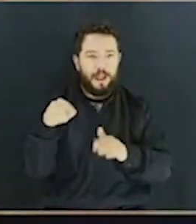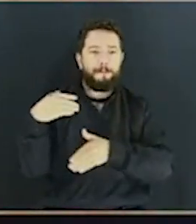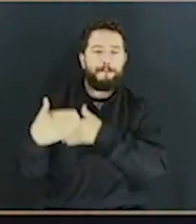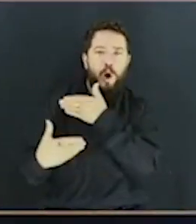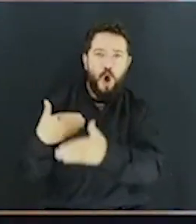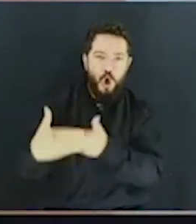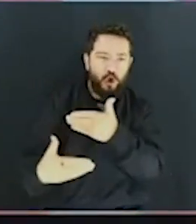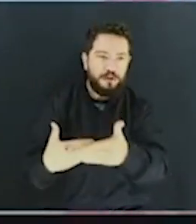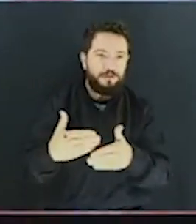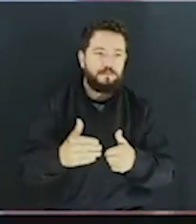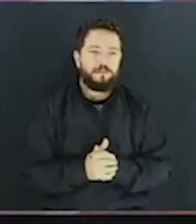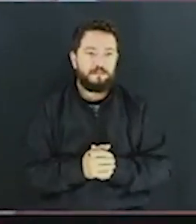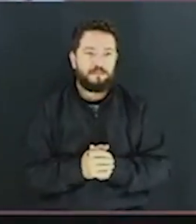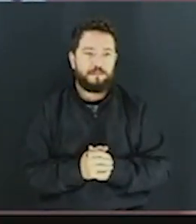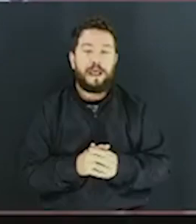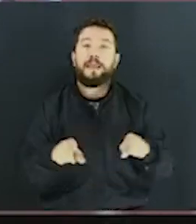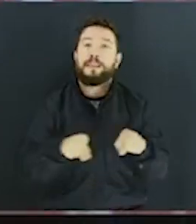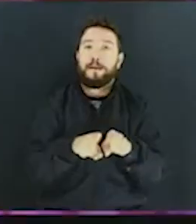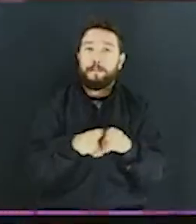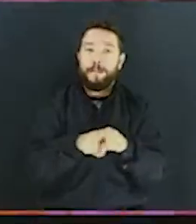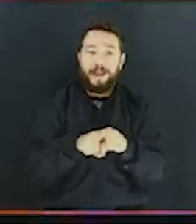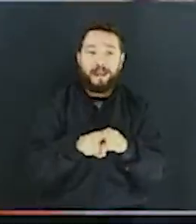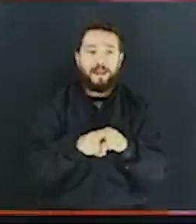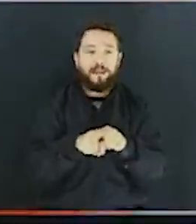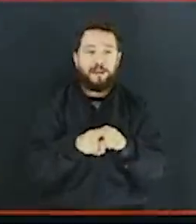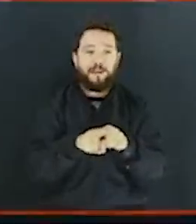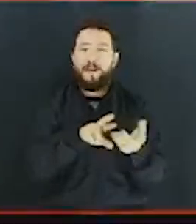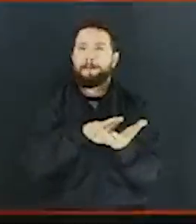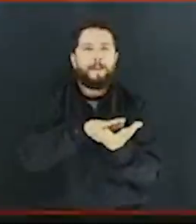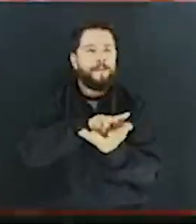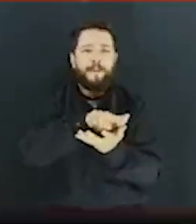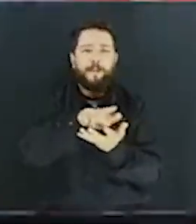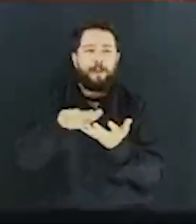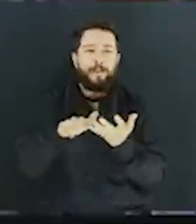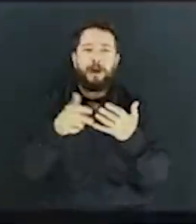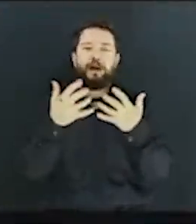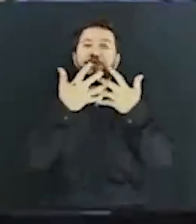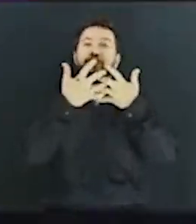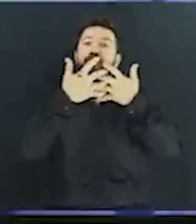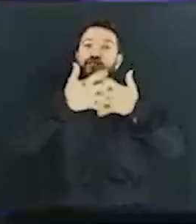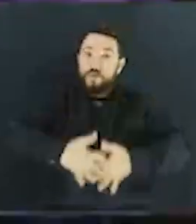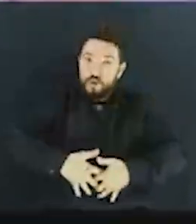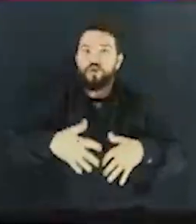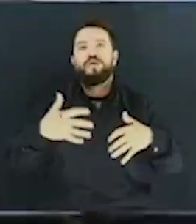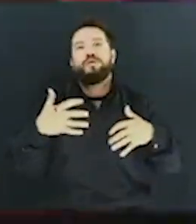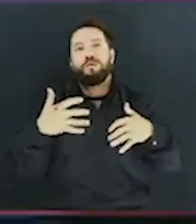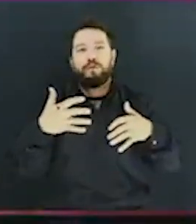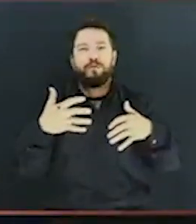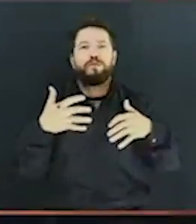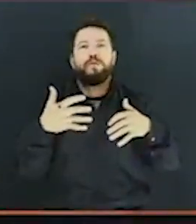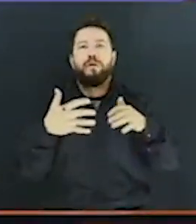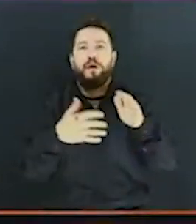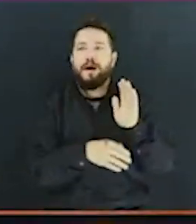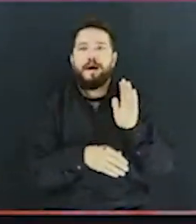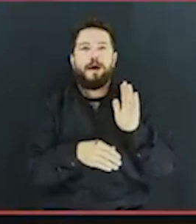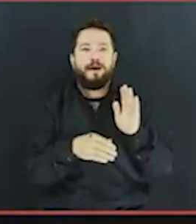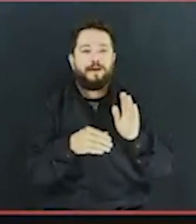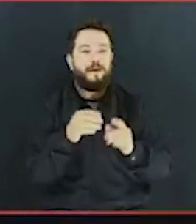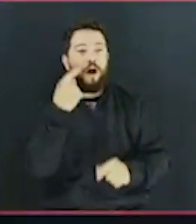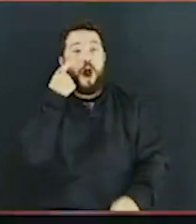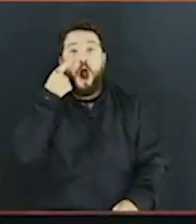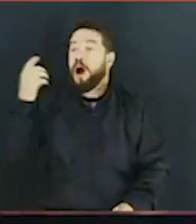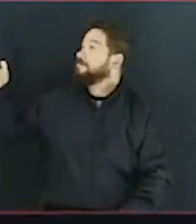os funcionários ali da Fundação Cultural que colaboraram para que o Quero Curitiba Sem Drogas apareça. Está aí as imagens do